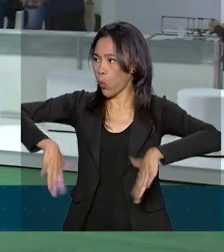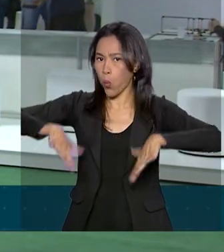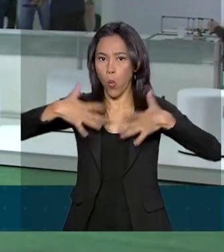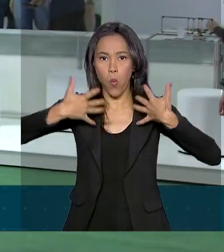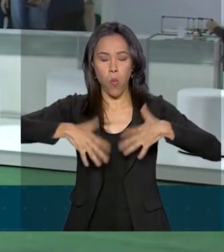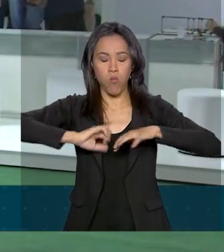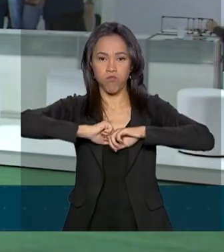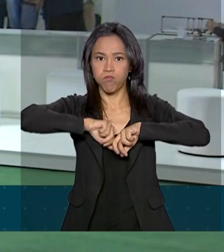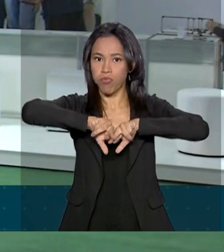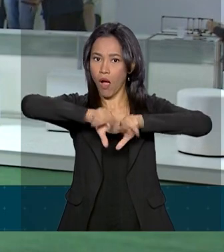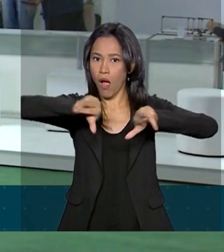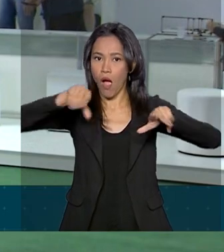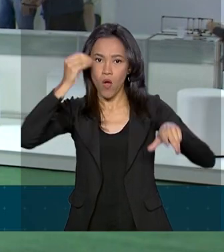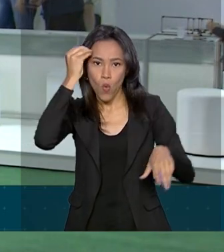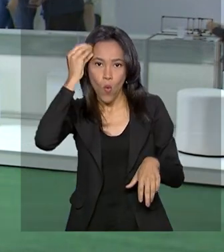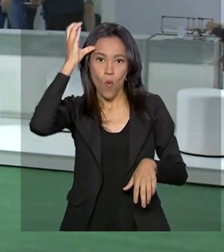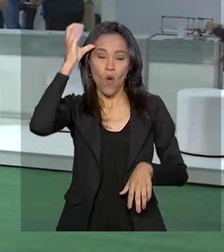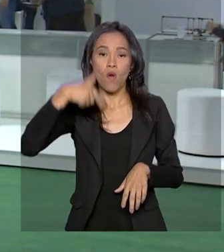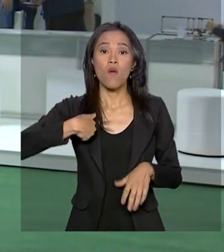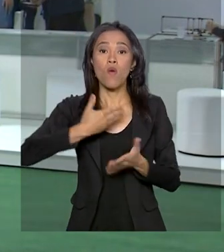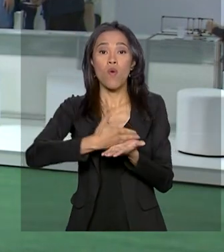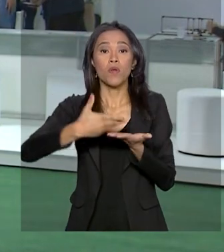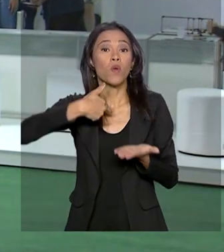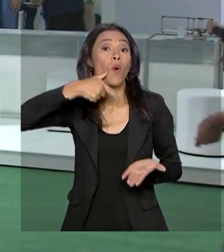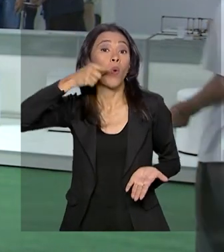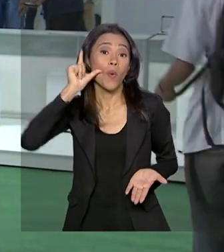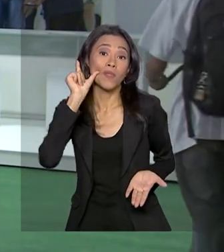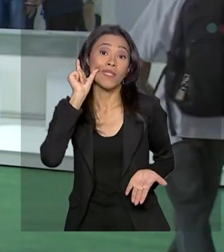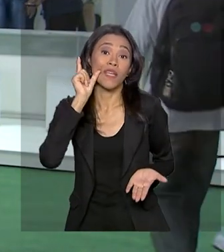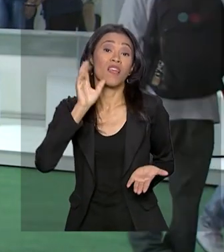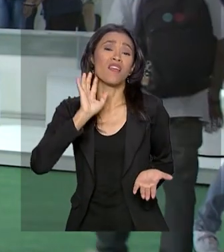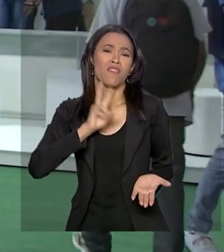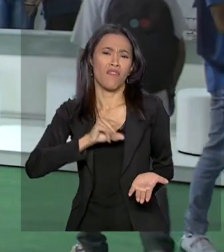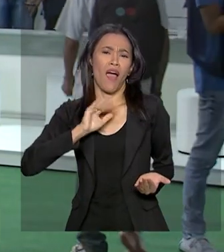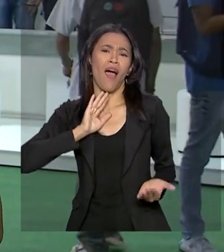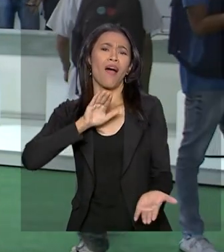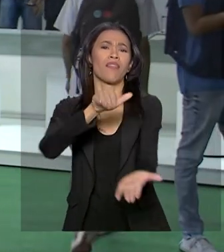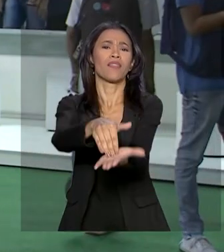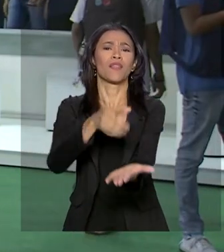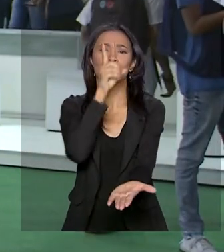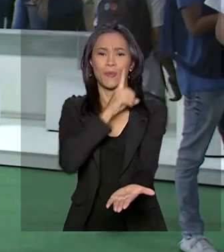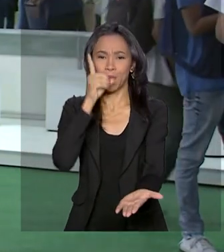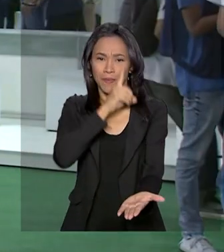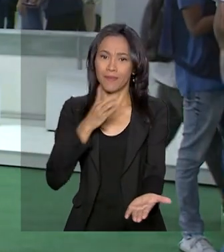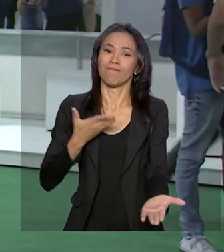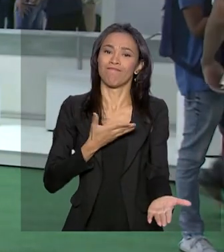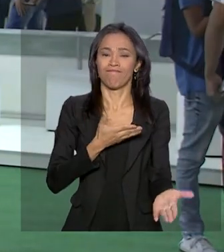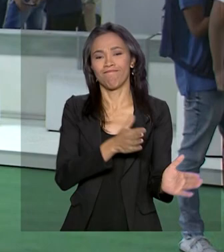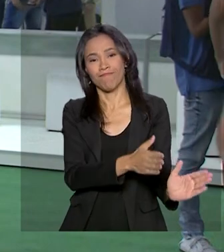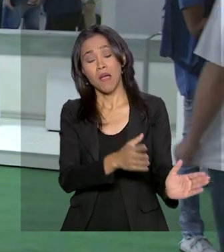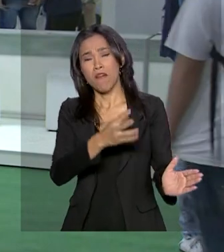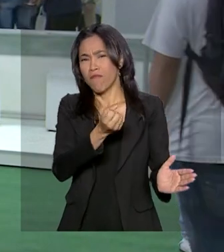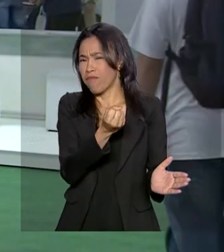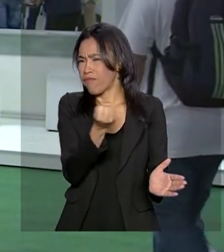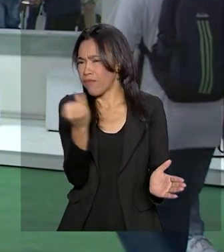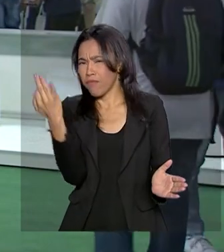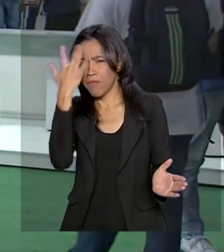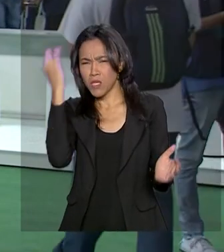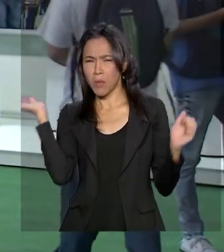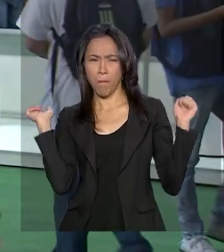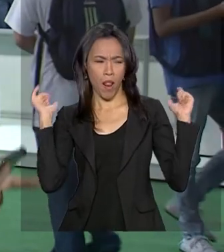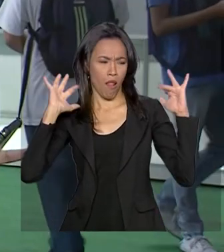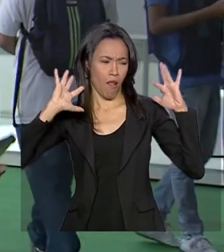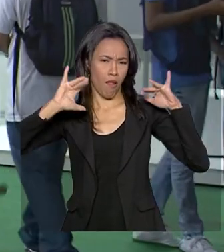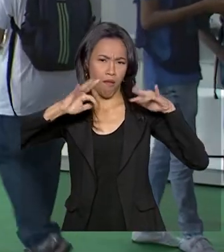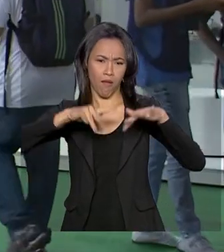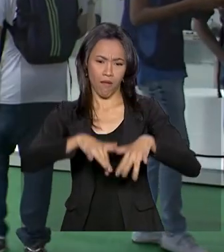Semana Nacional de Tecnologia começou ontem e vai até o próximo domingo. E a expectativa é de que milhares de pessoas passem por aqui nesses dias. Como vocês